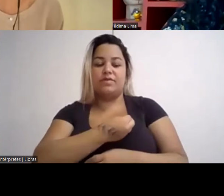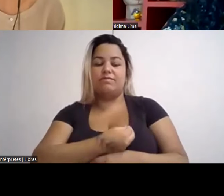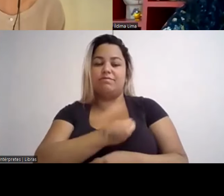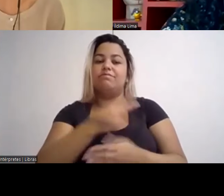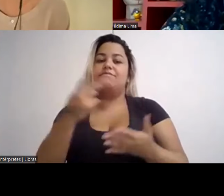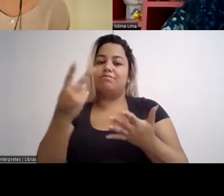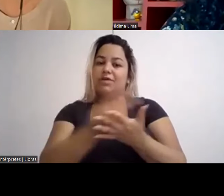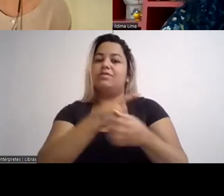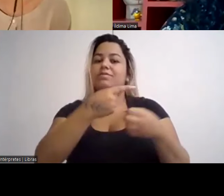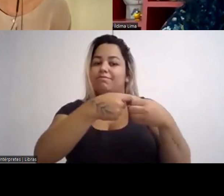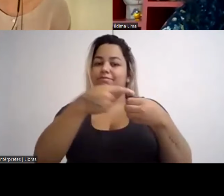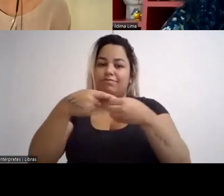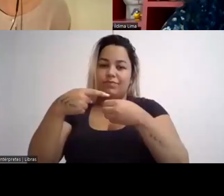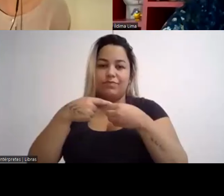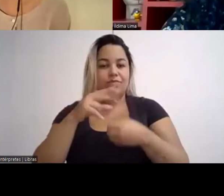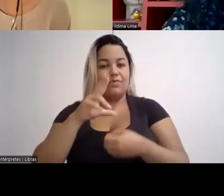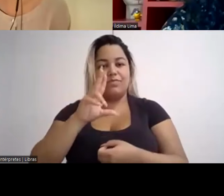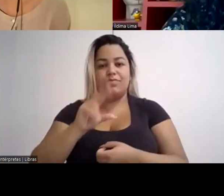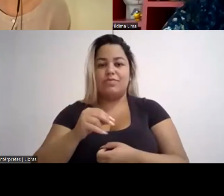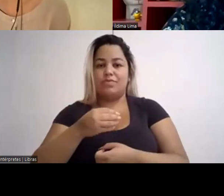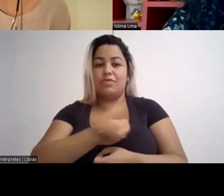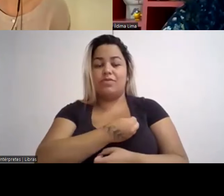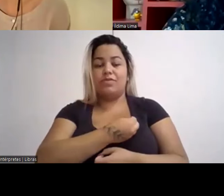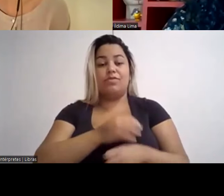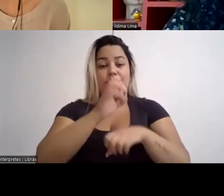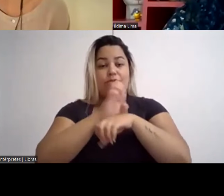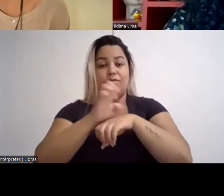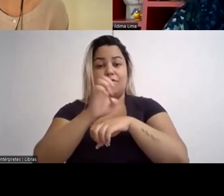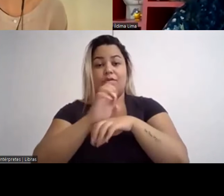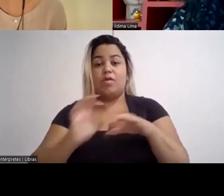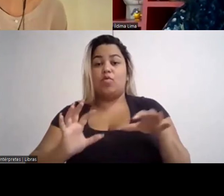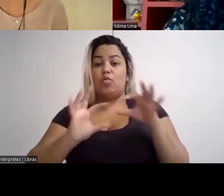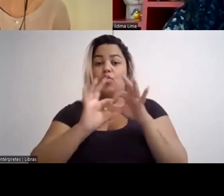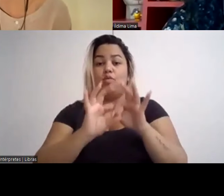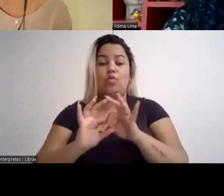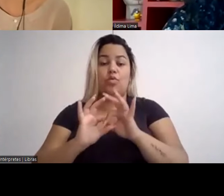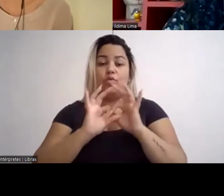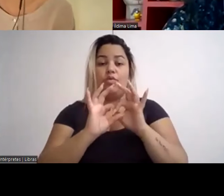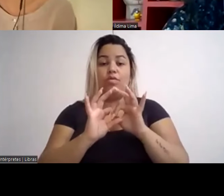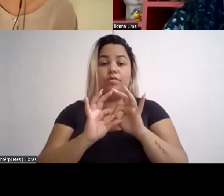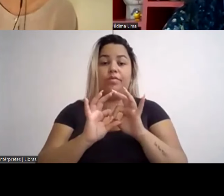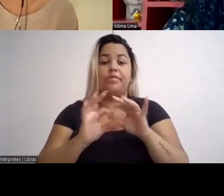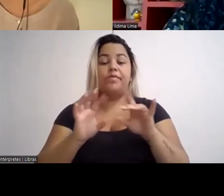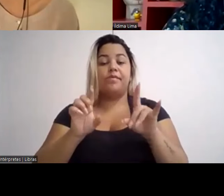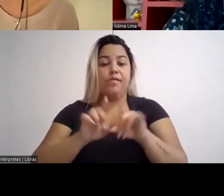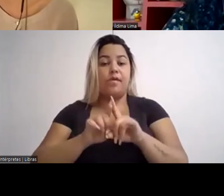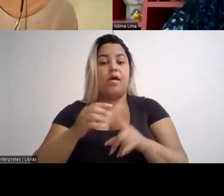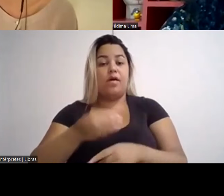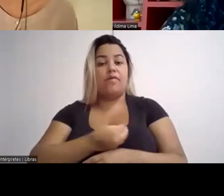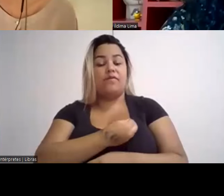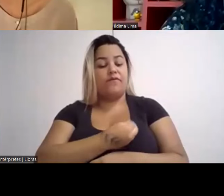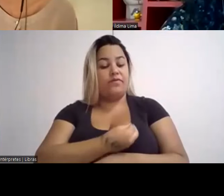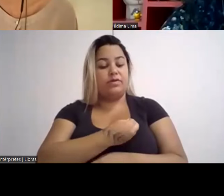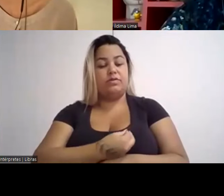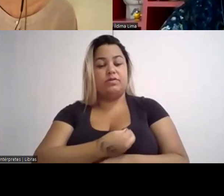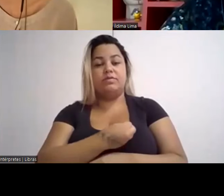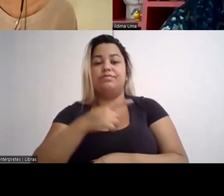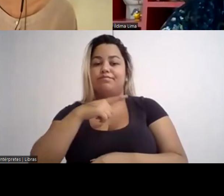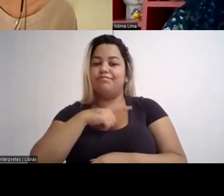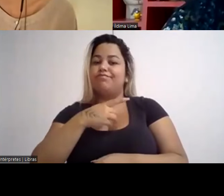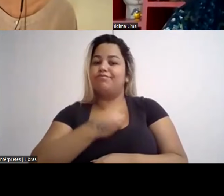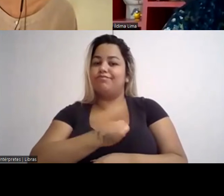não é? A gente não vive no Estado, nem vive na União. O resto é abstração. A vida se dá, a existência